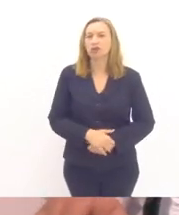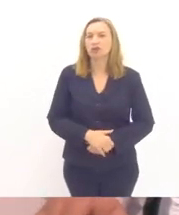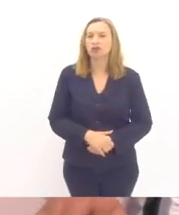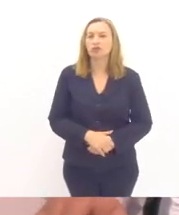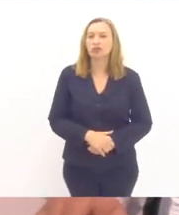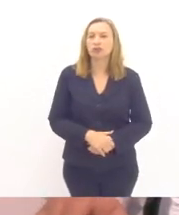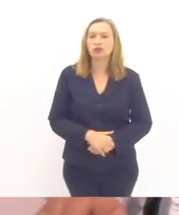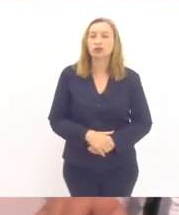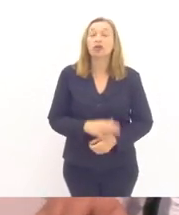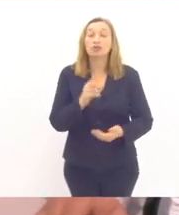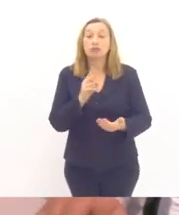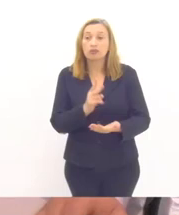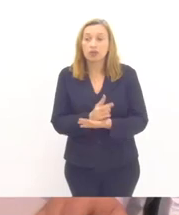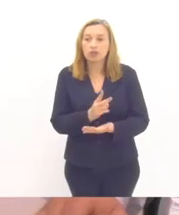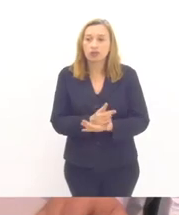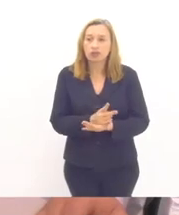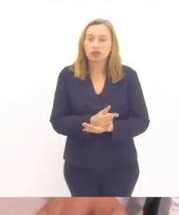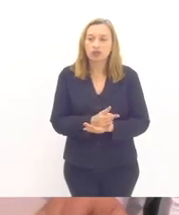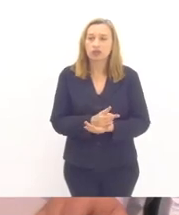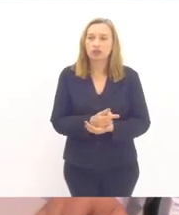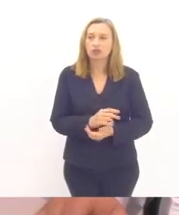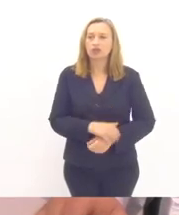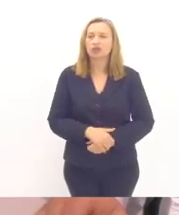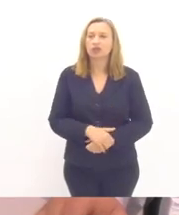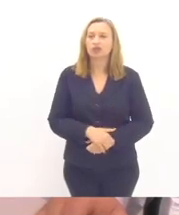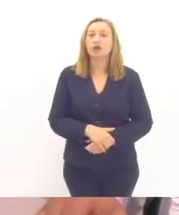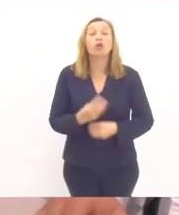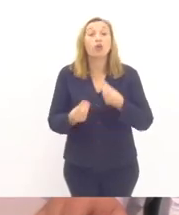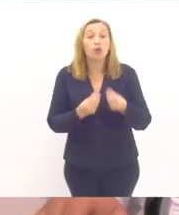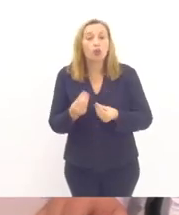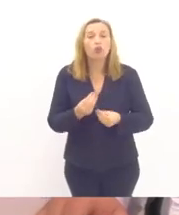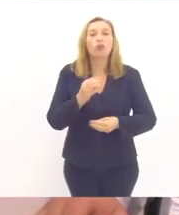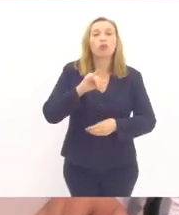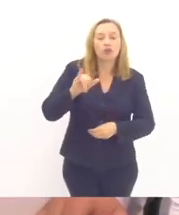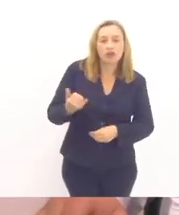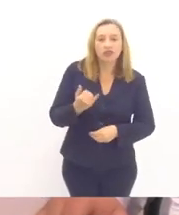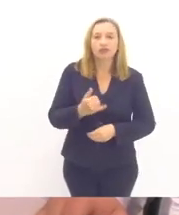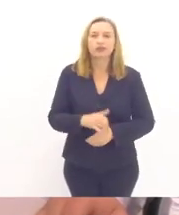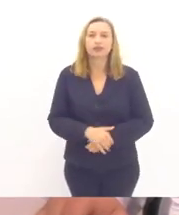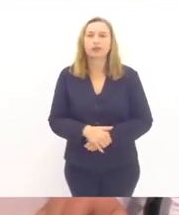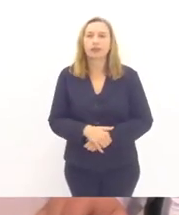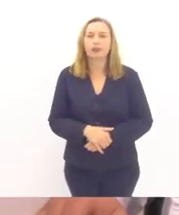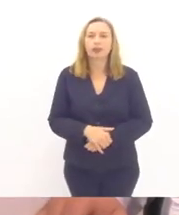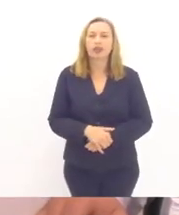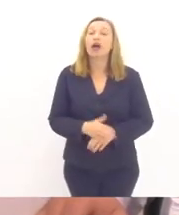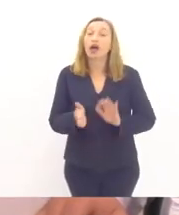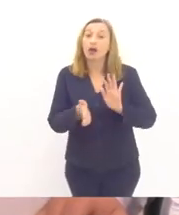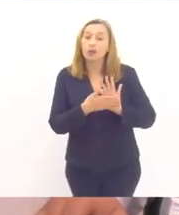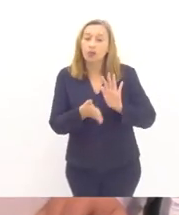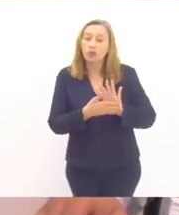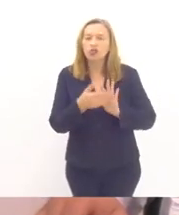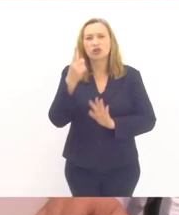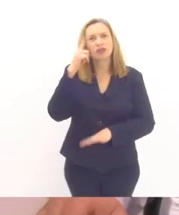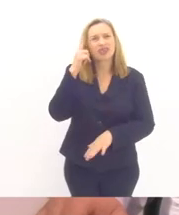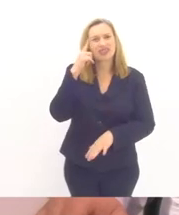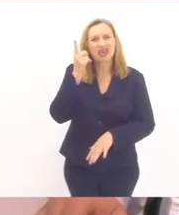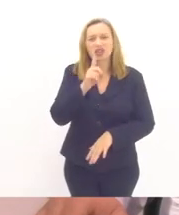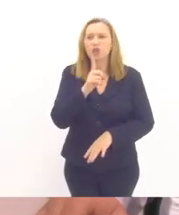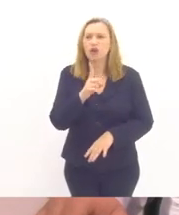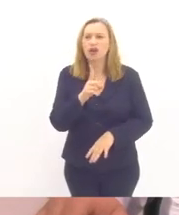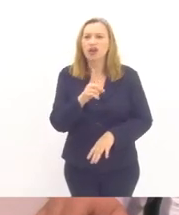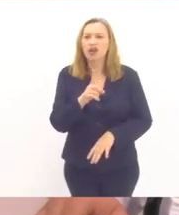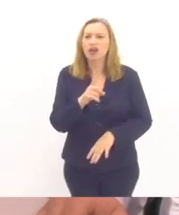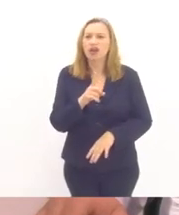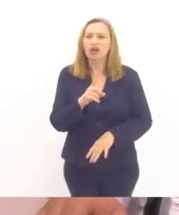carência. Mesmo assim, ficou um saldo de profissionais de língua espanhola. Como que a gente aproveita? E aí a proposta a ser pensada, ela não é colocada